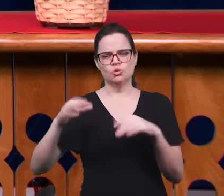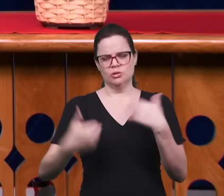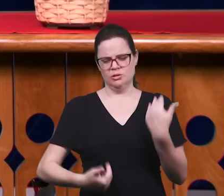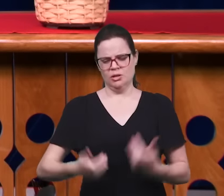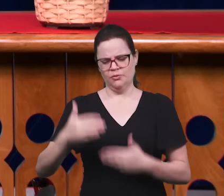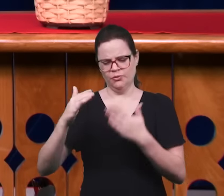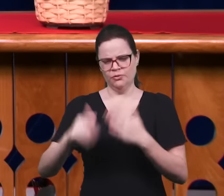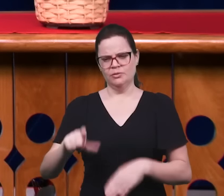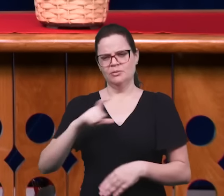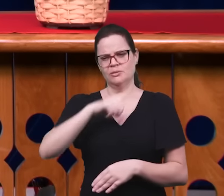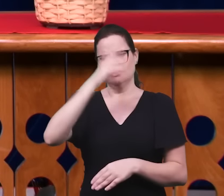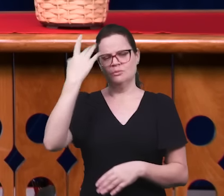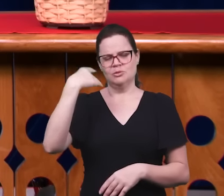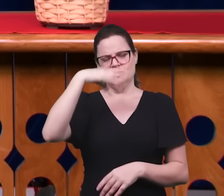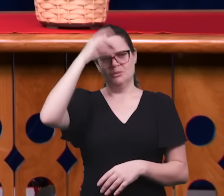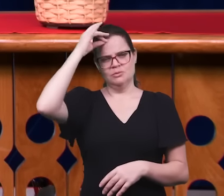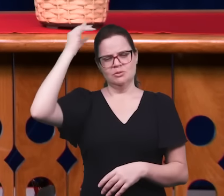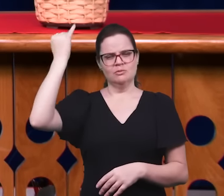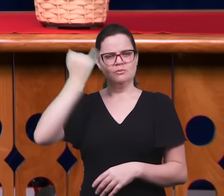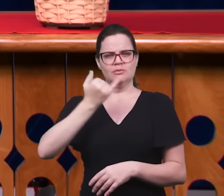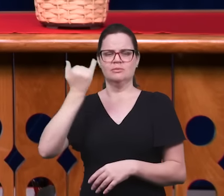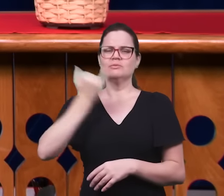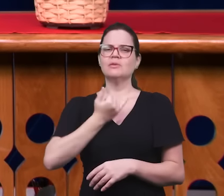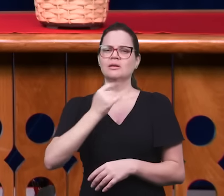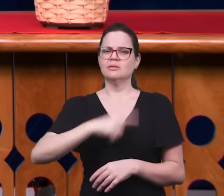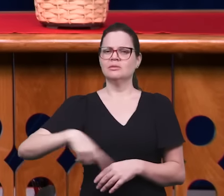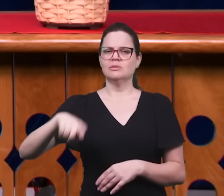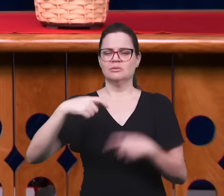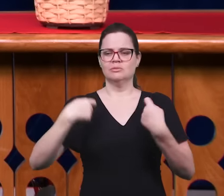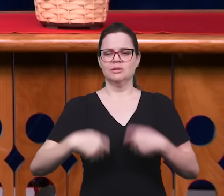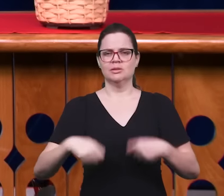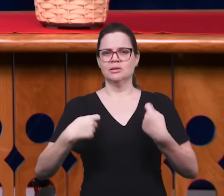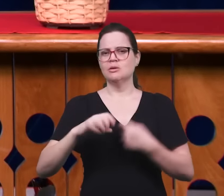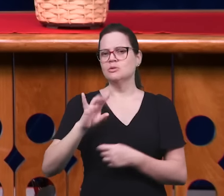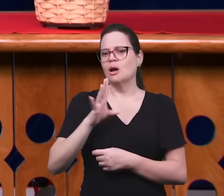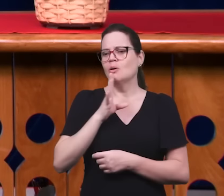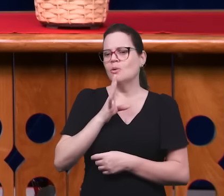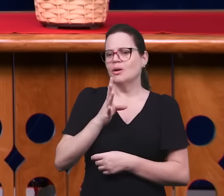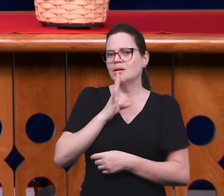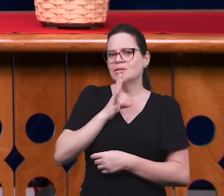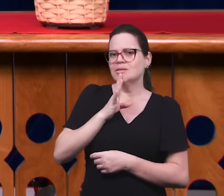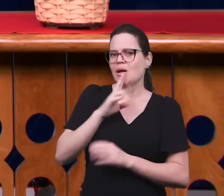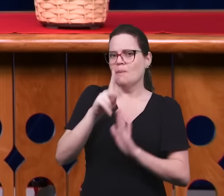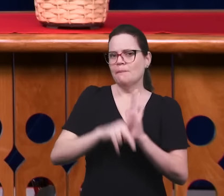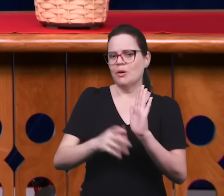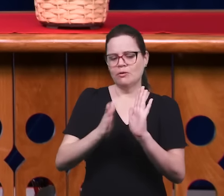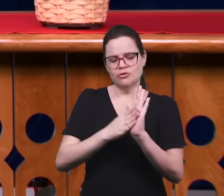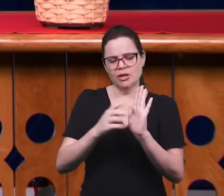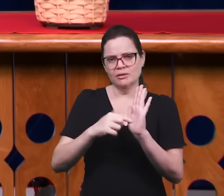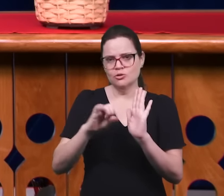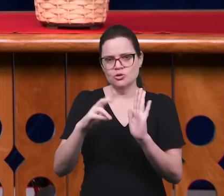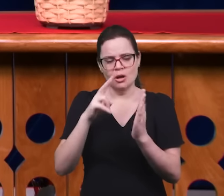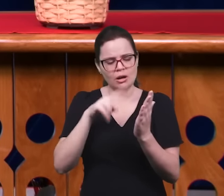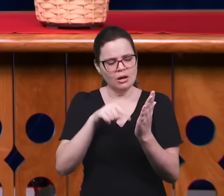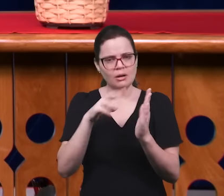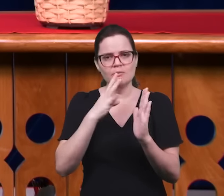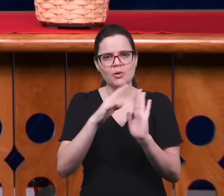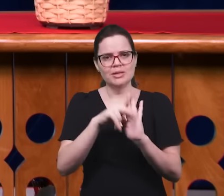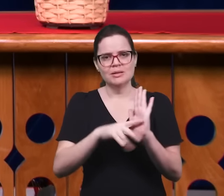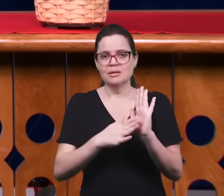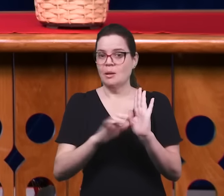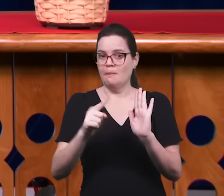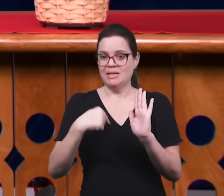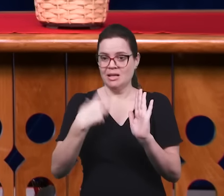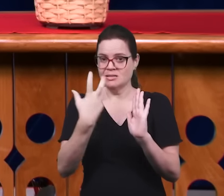segura do Espírito Santo em nossas vidas, nós precisamos não apenas conhecer o caminho, mas caminhar por